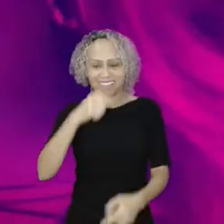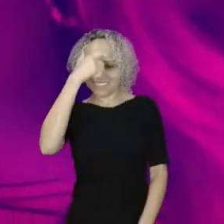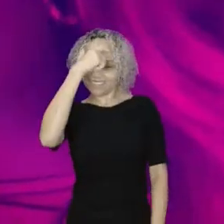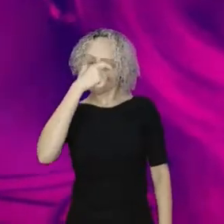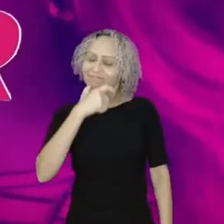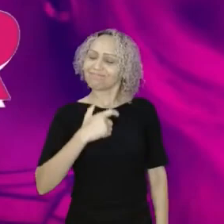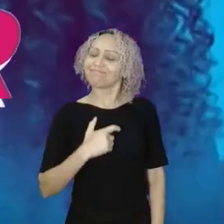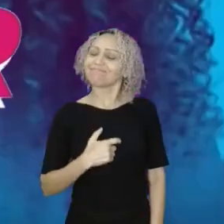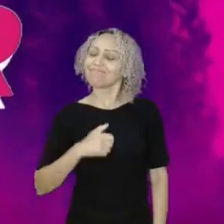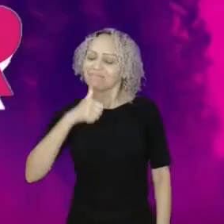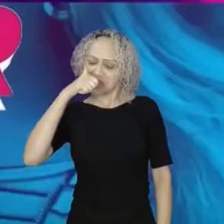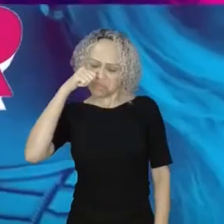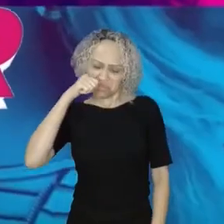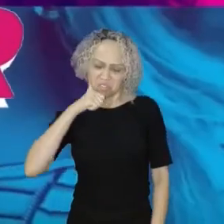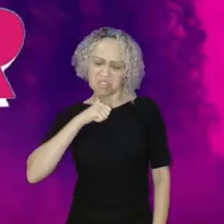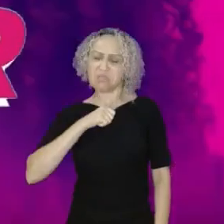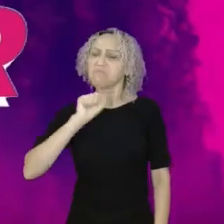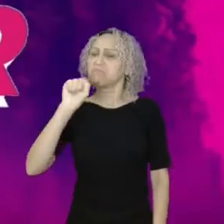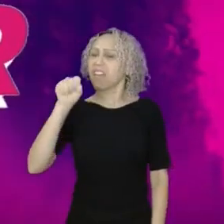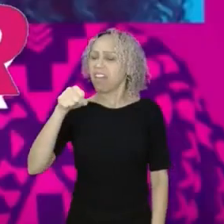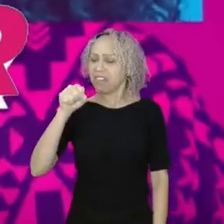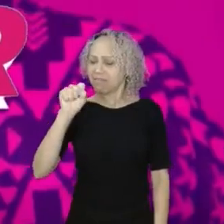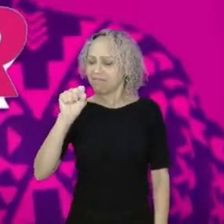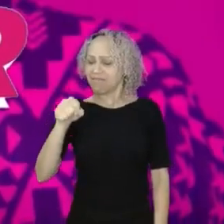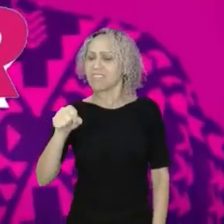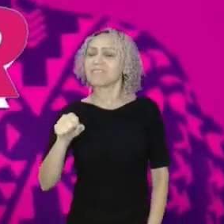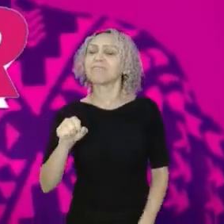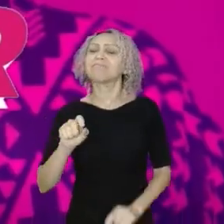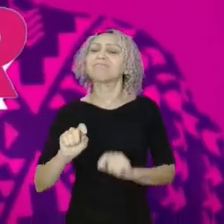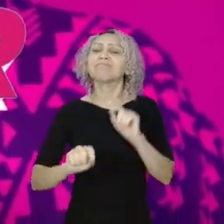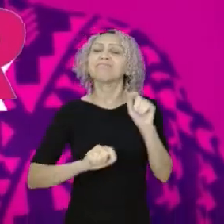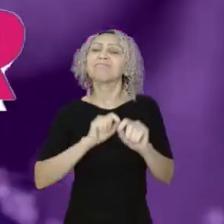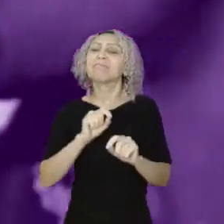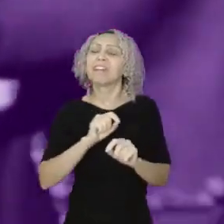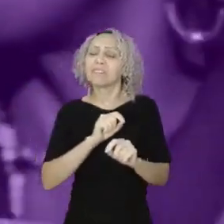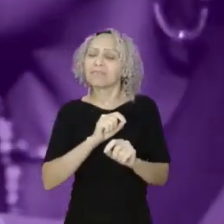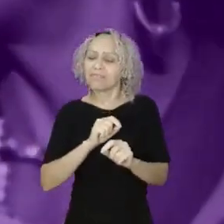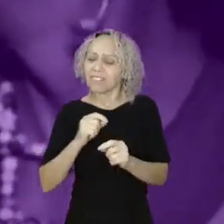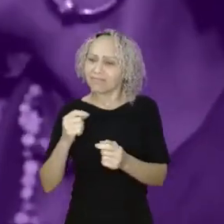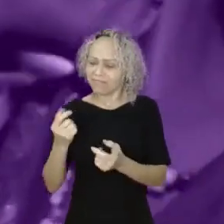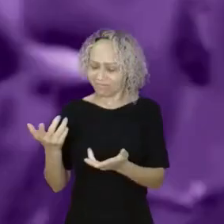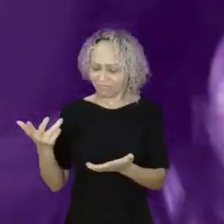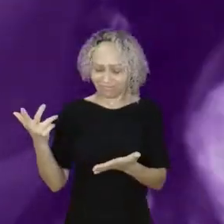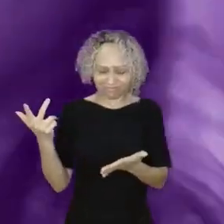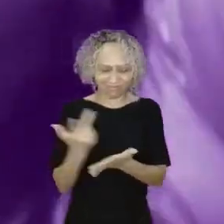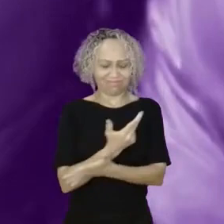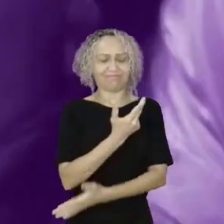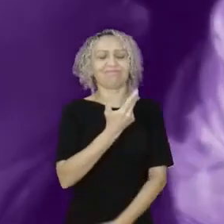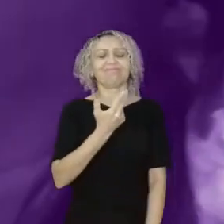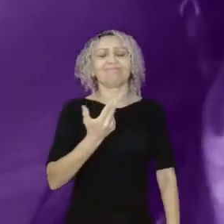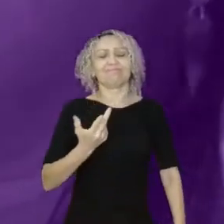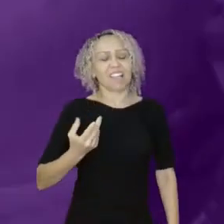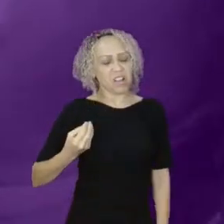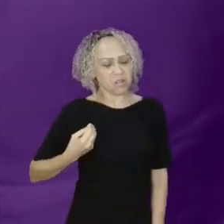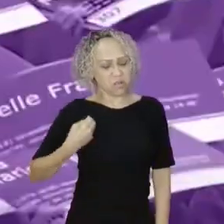Porque eu sou mulher pra fazer